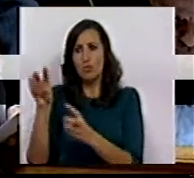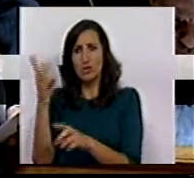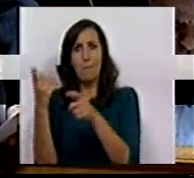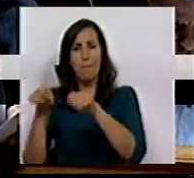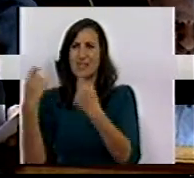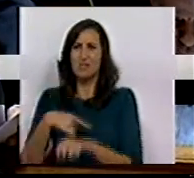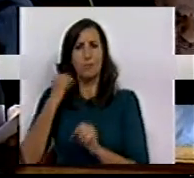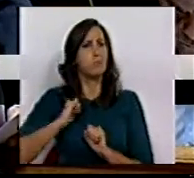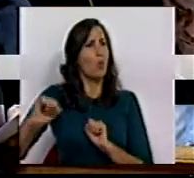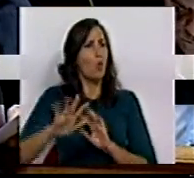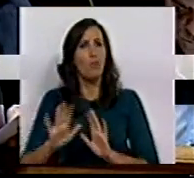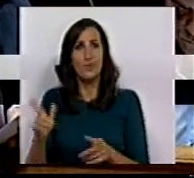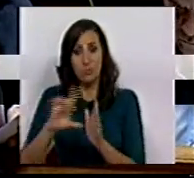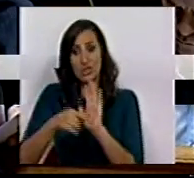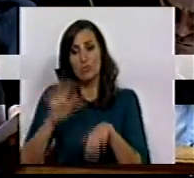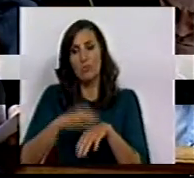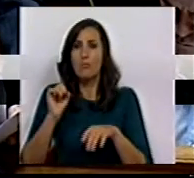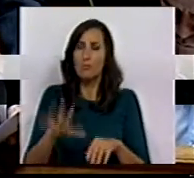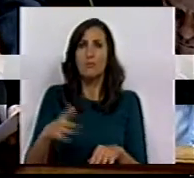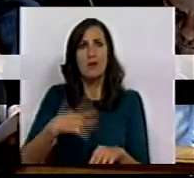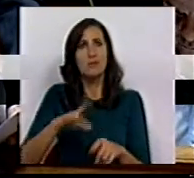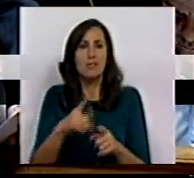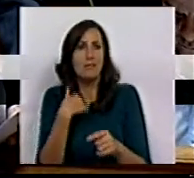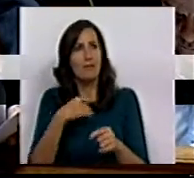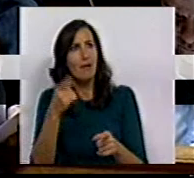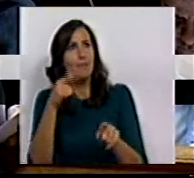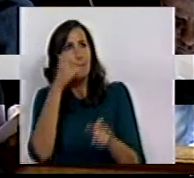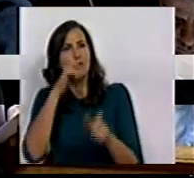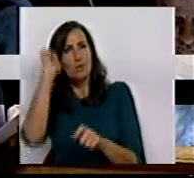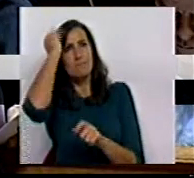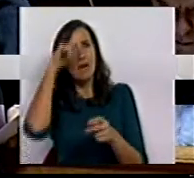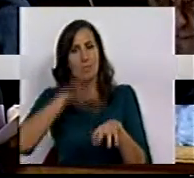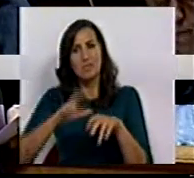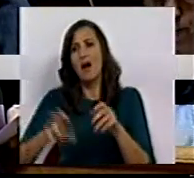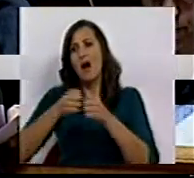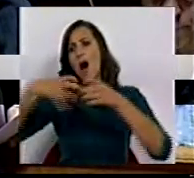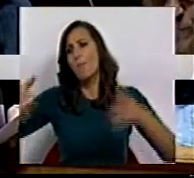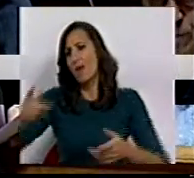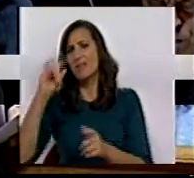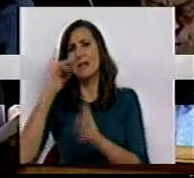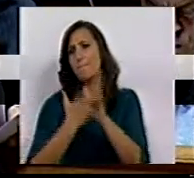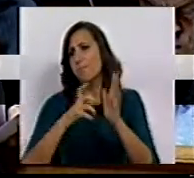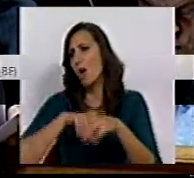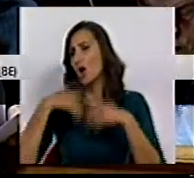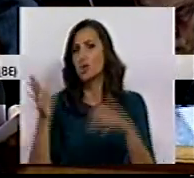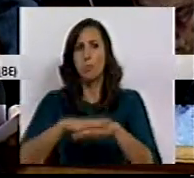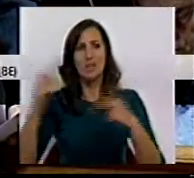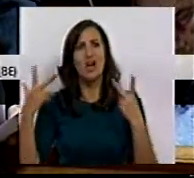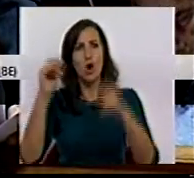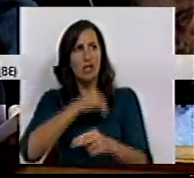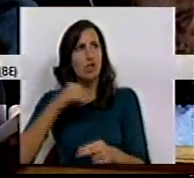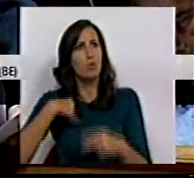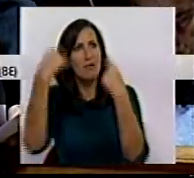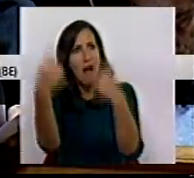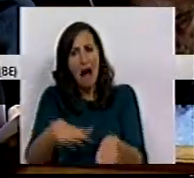assumindo inequivocamente a sua opção pelo agravamento da exploração dos trabalhadores, pelo aumento generalizado de impostos e de preços, pelos cortes na